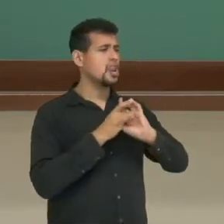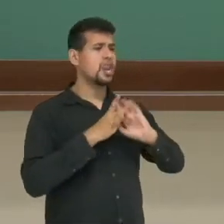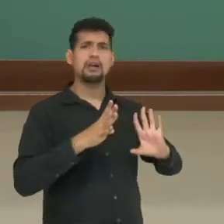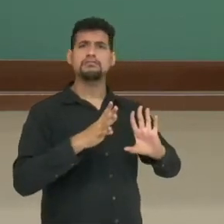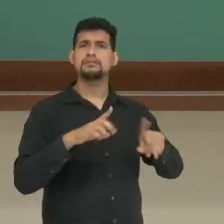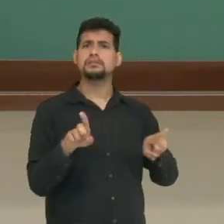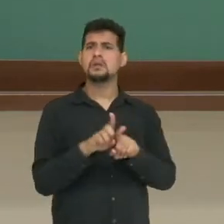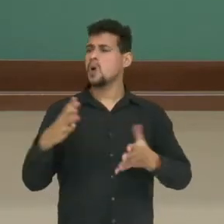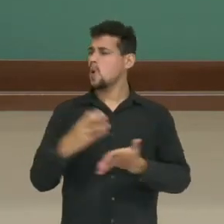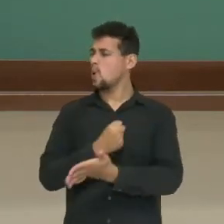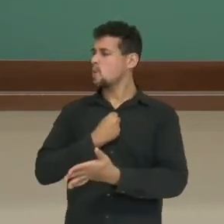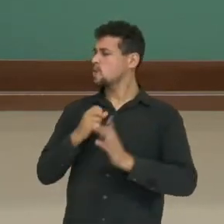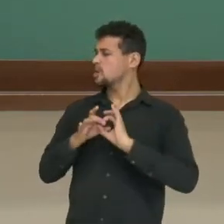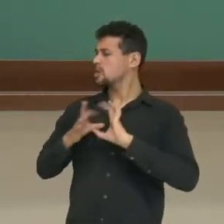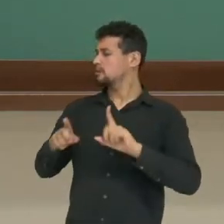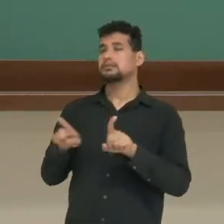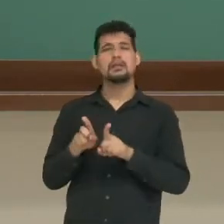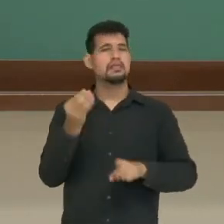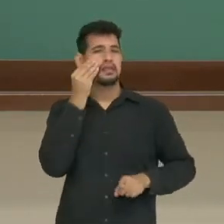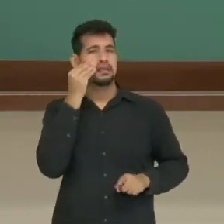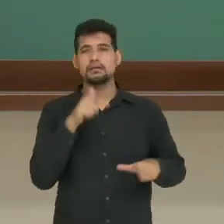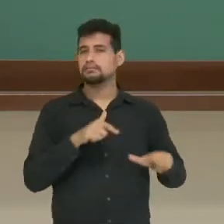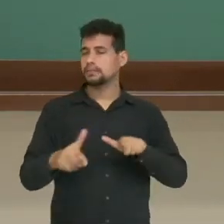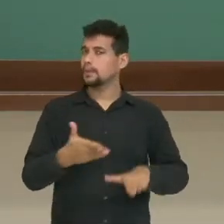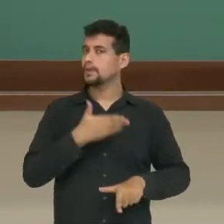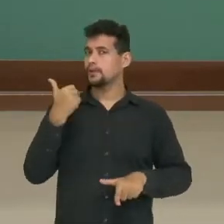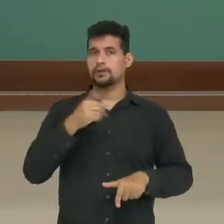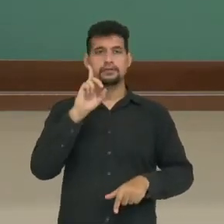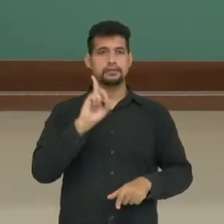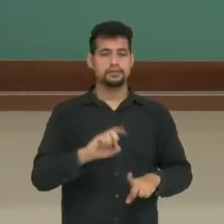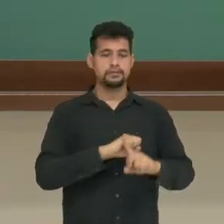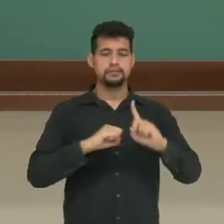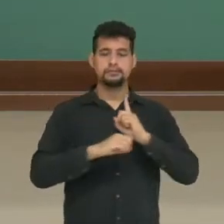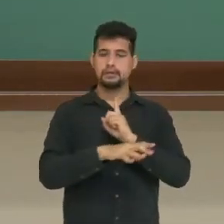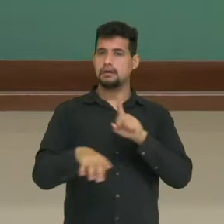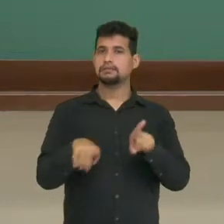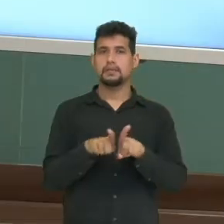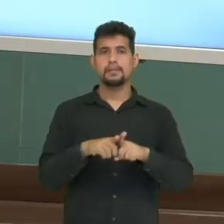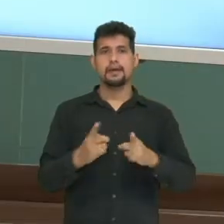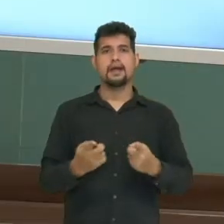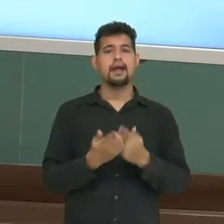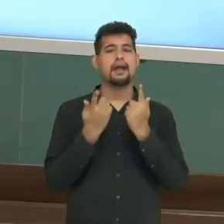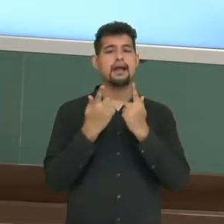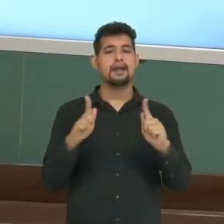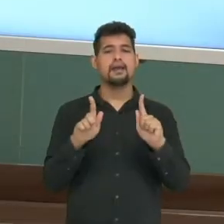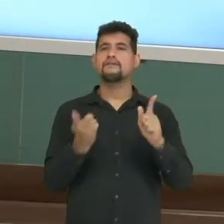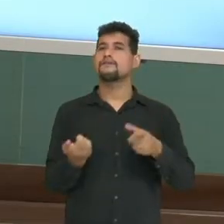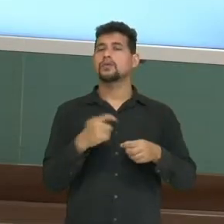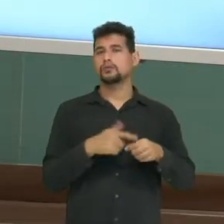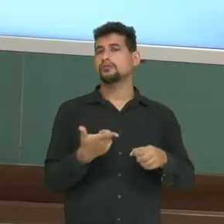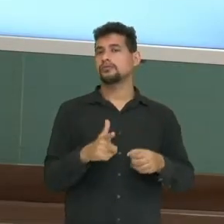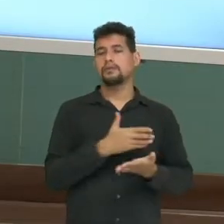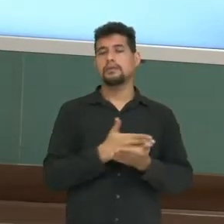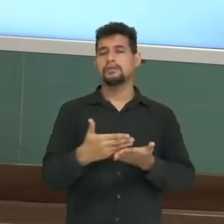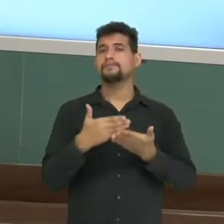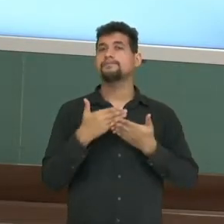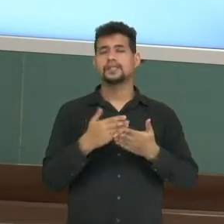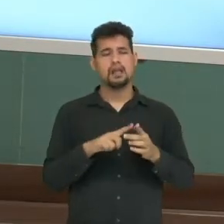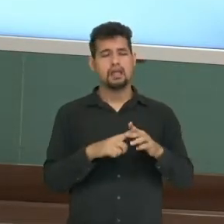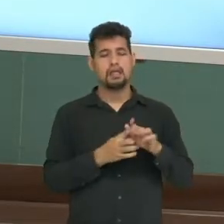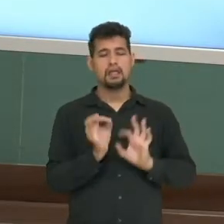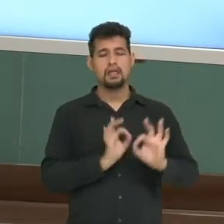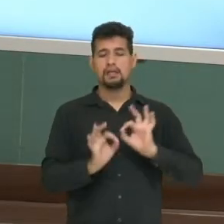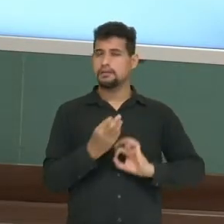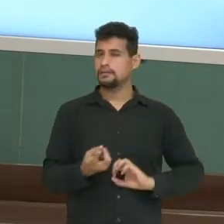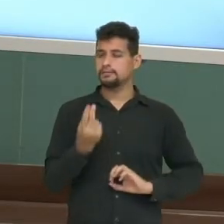e voltaram a lutar por melhores condições de trabalho, por direitos sociais. As greves voltaram a aparecer. Além dos reajustes de